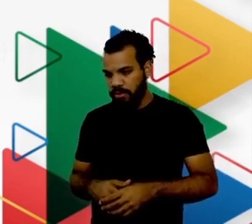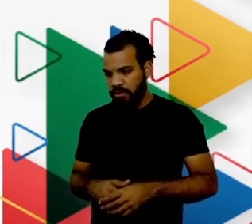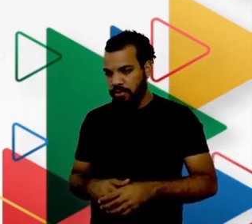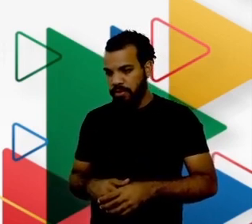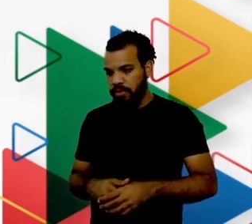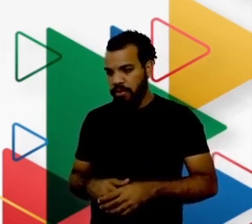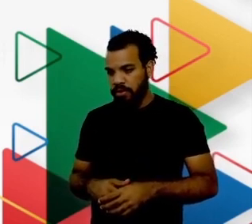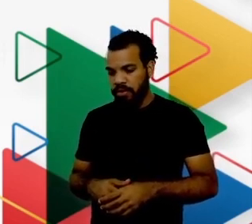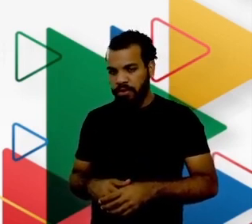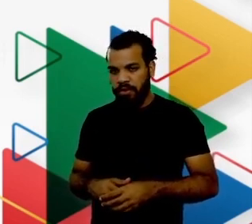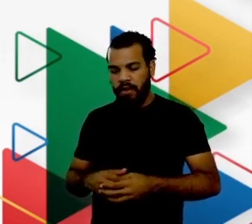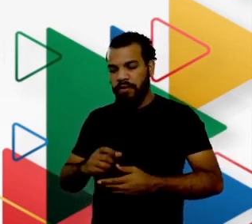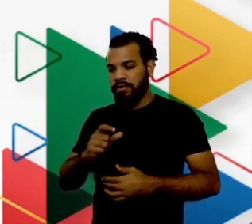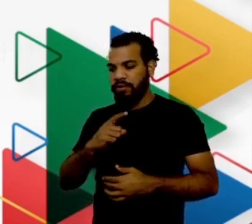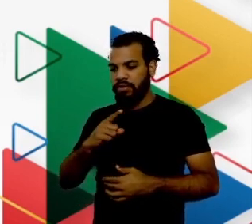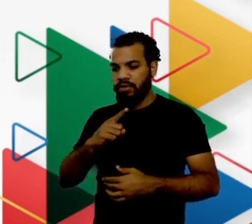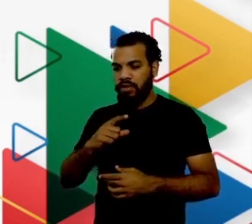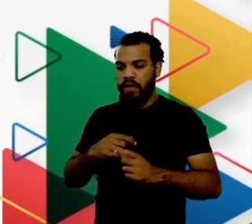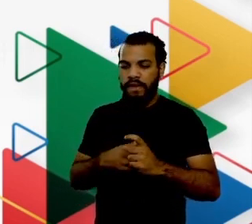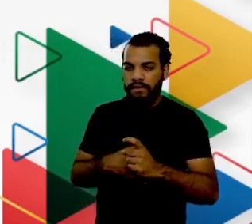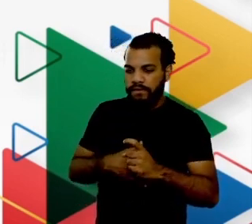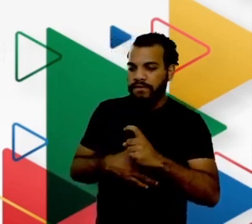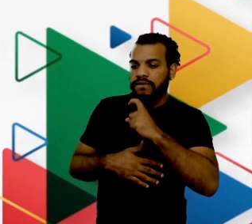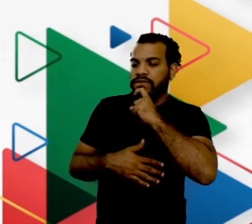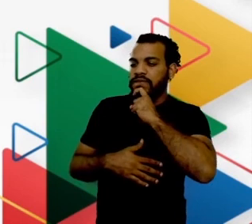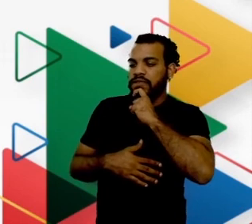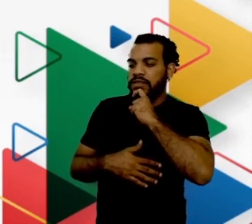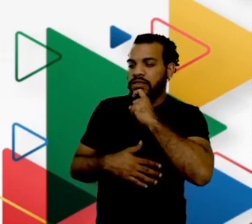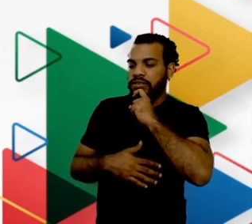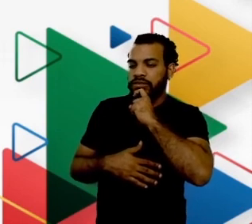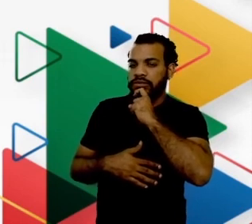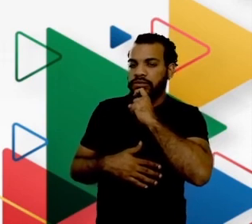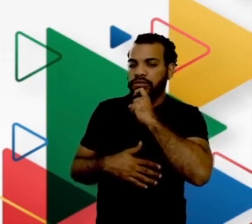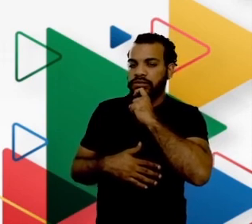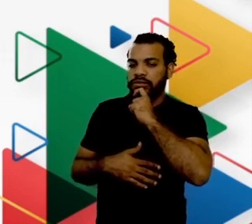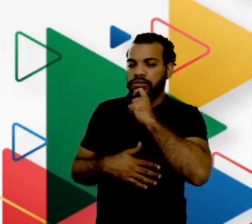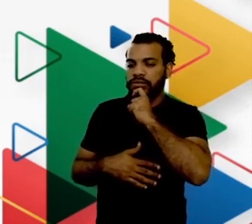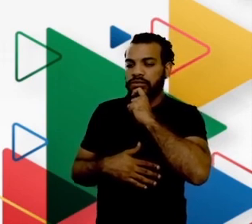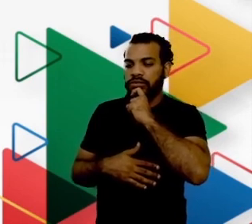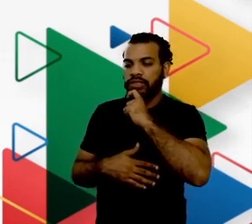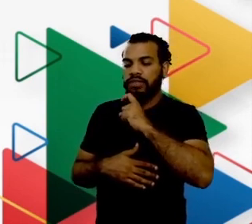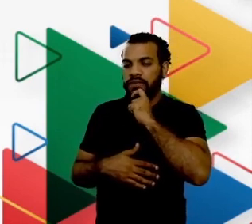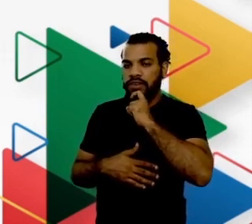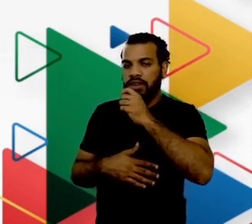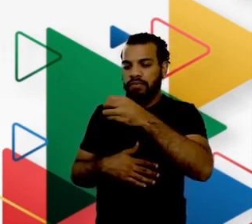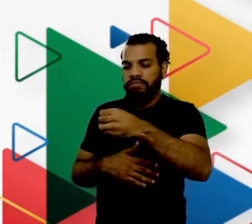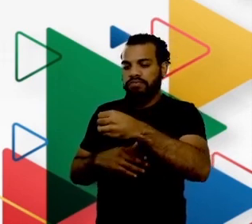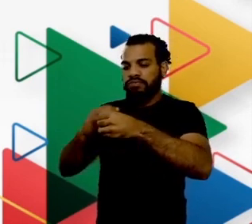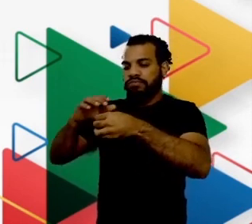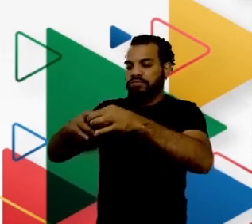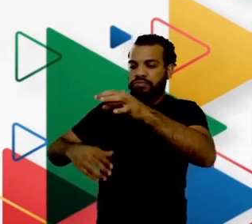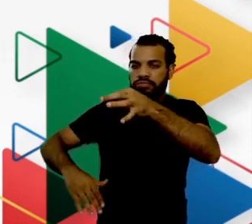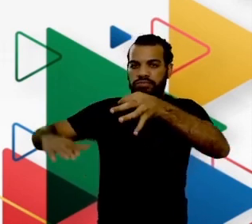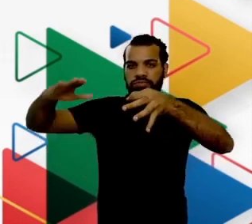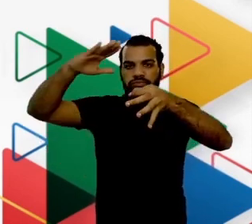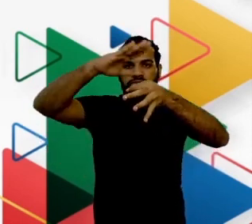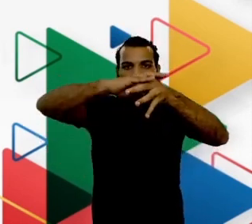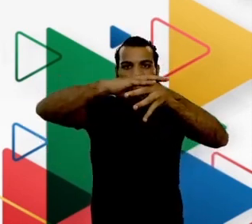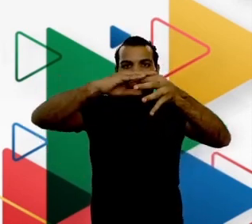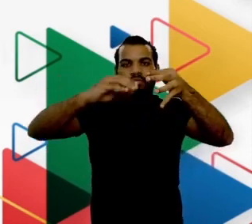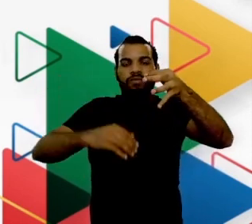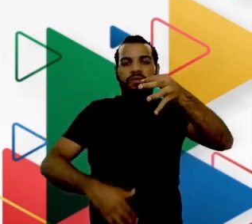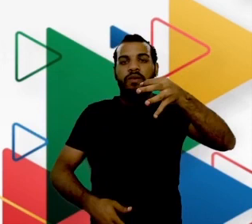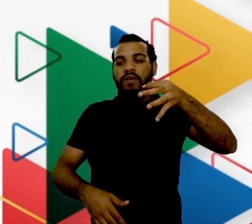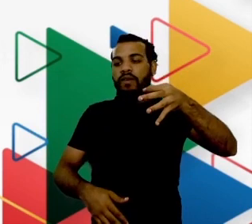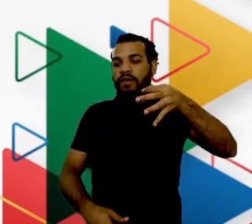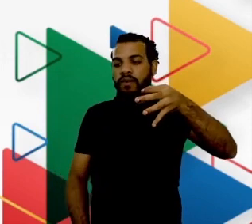fria, uma moeda com a temperatura friinha, passa por esse aro com bastante tranquilidade. Aí